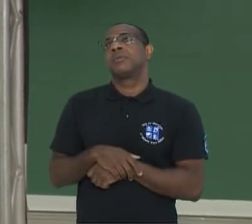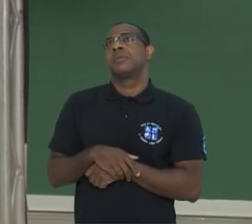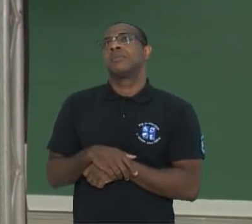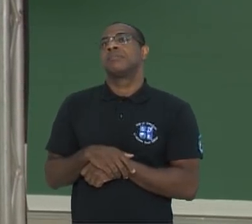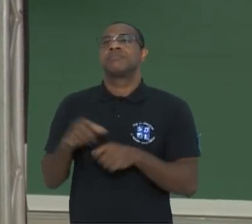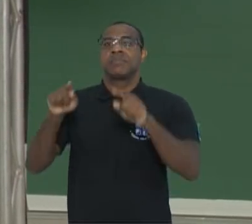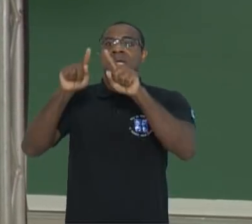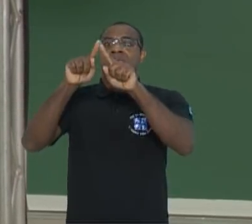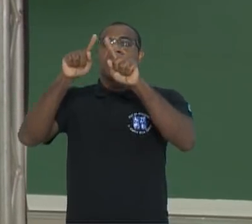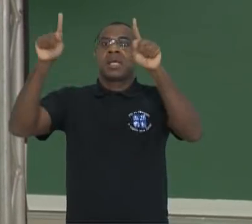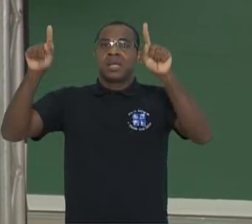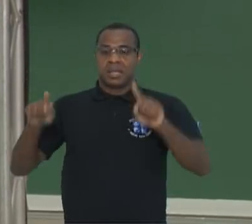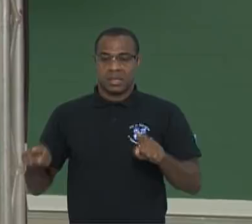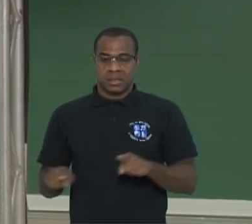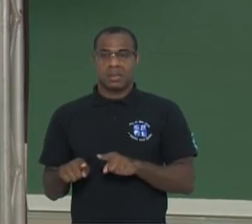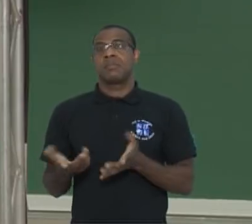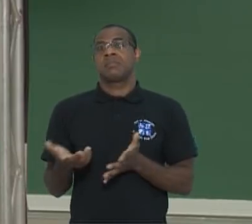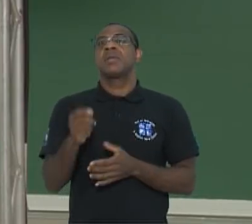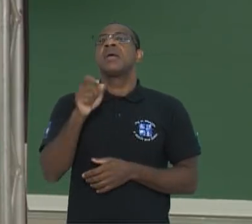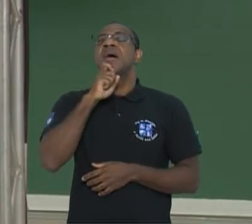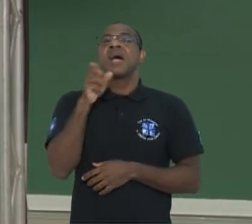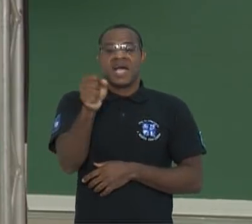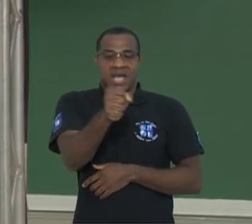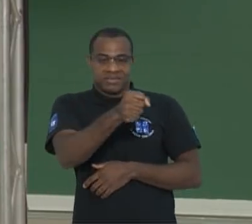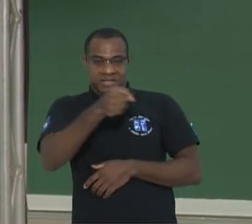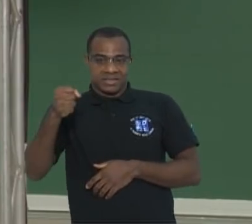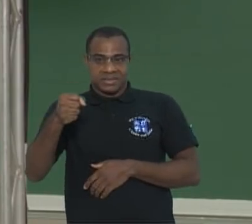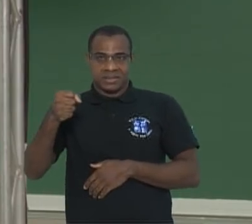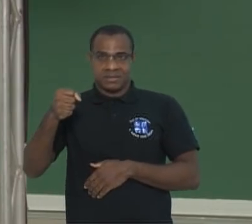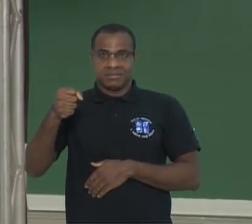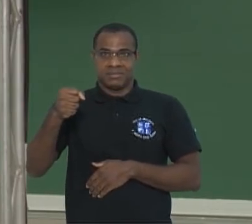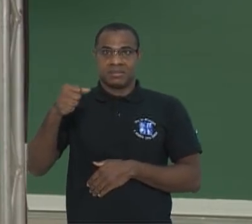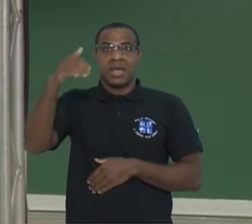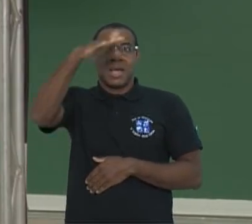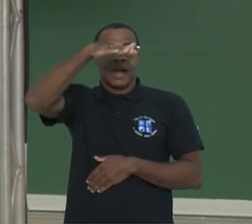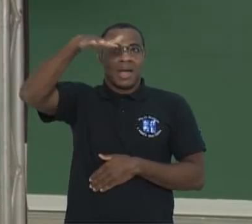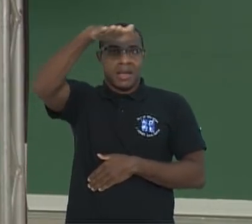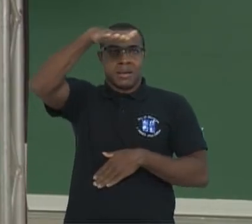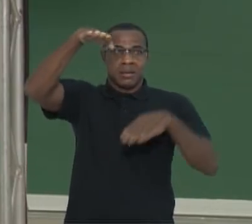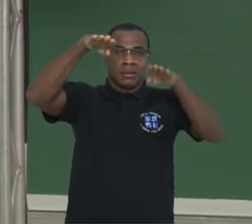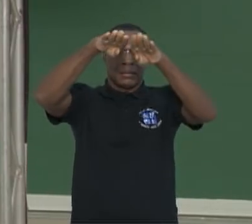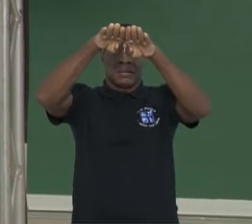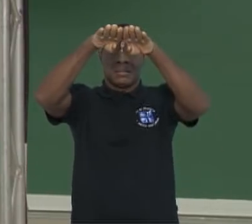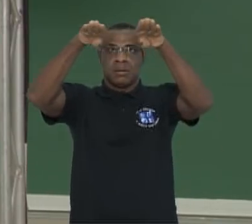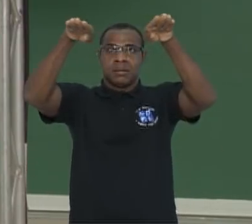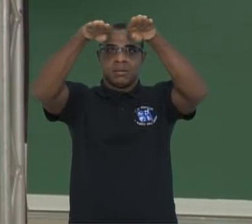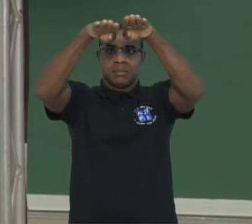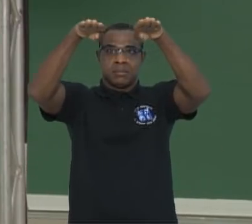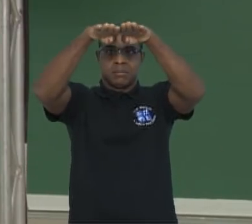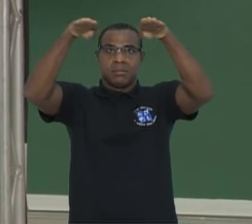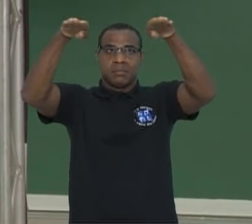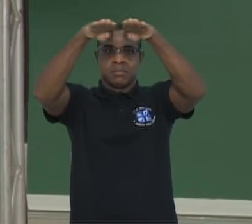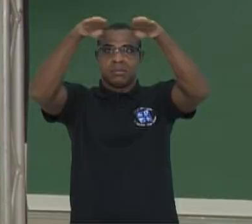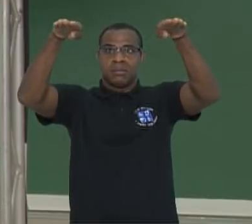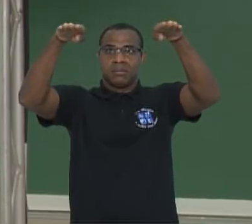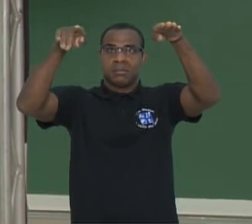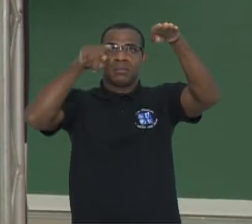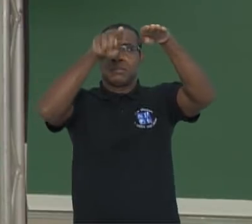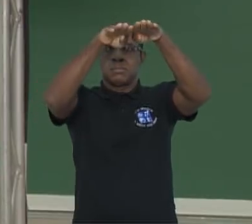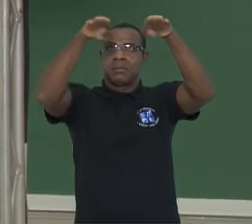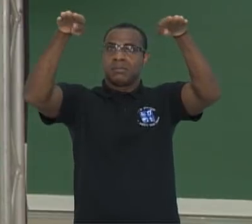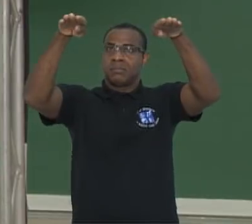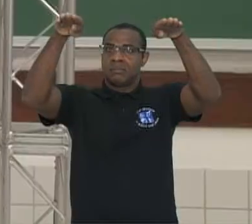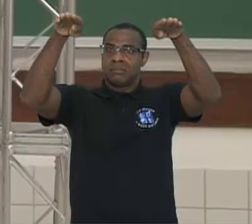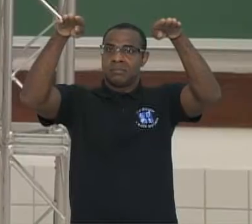né? Então, a base e a parte de cima é a mesma, são paralelas, é a mesma medida,